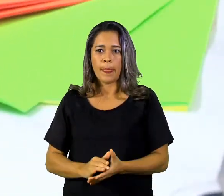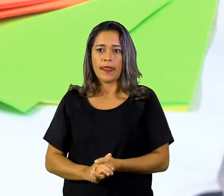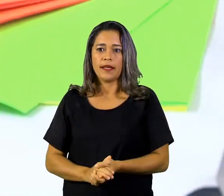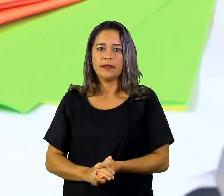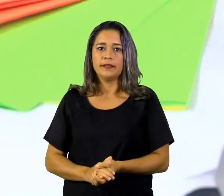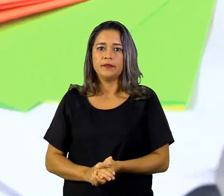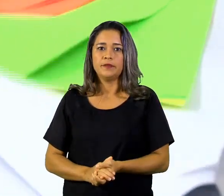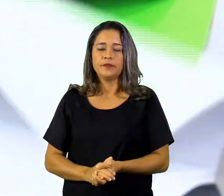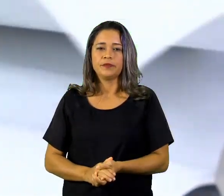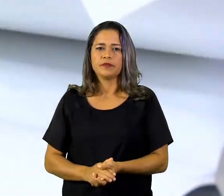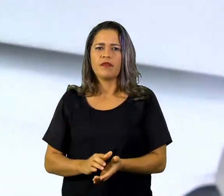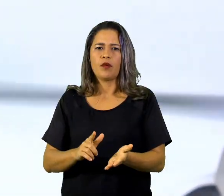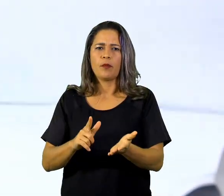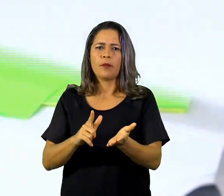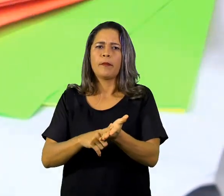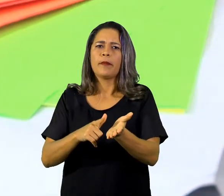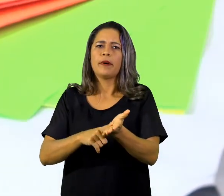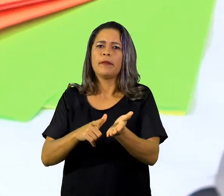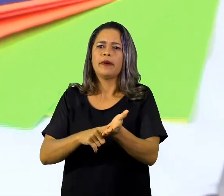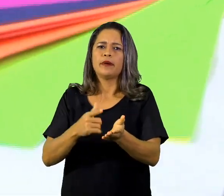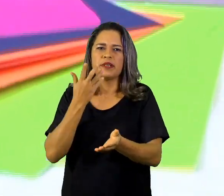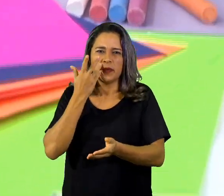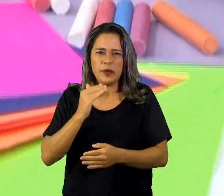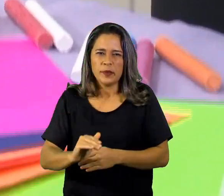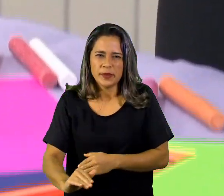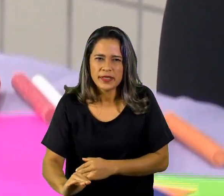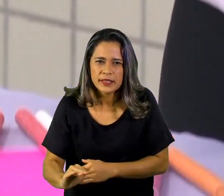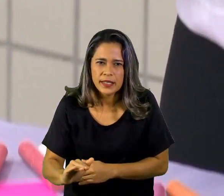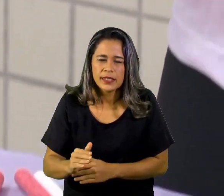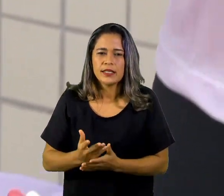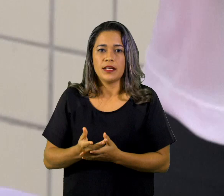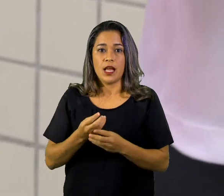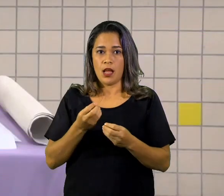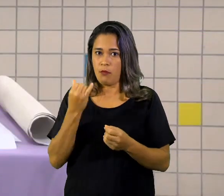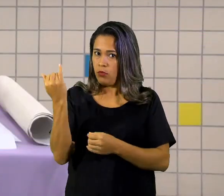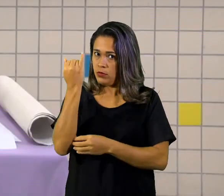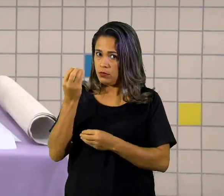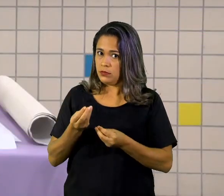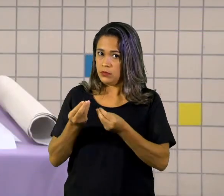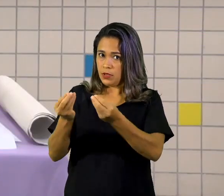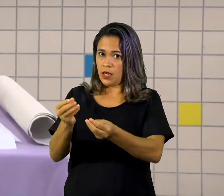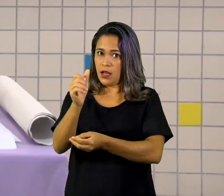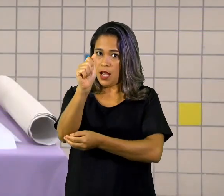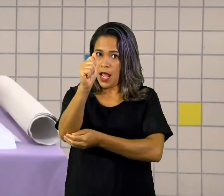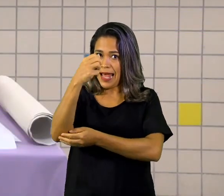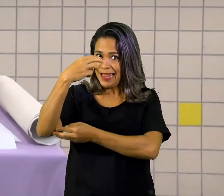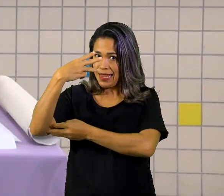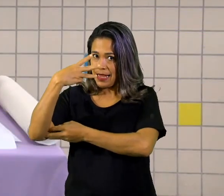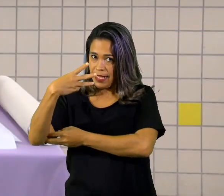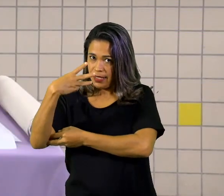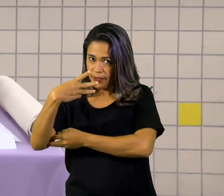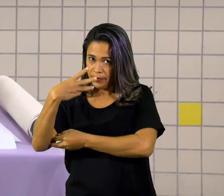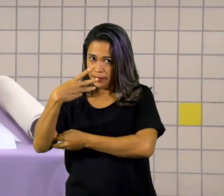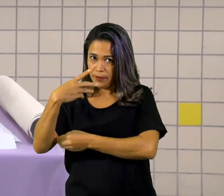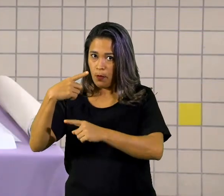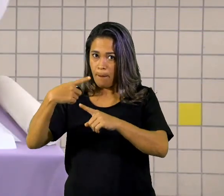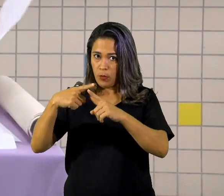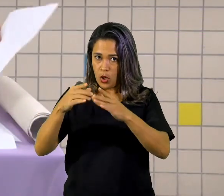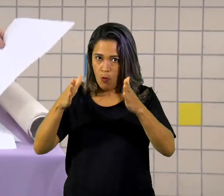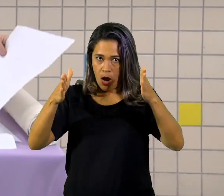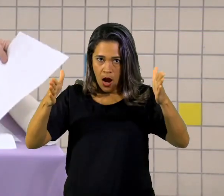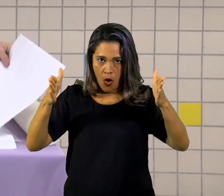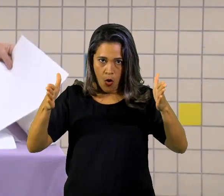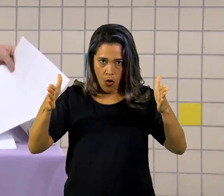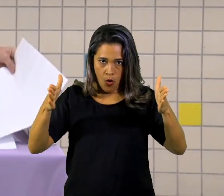bem pequena, é importante você oferecer essa folha A3. Por quê? Porque o espaço é mais amplo,